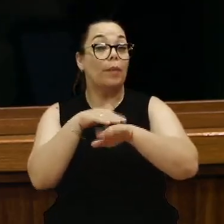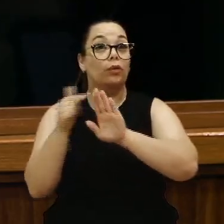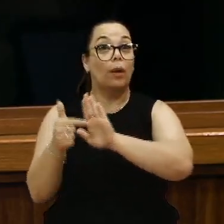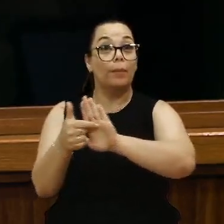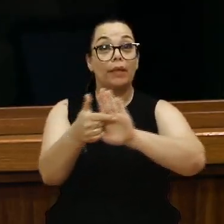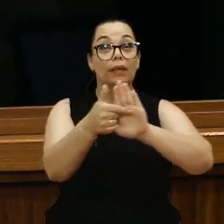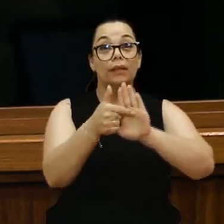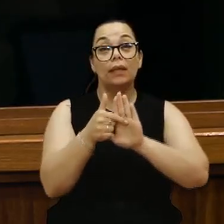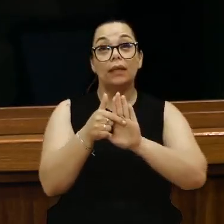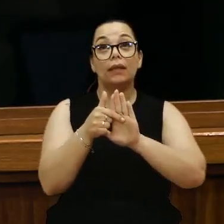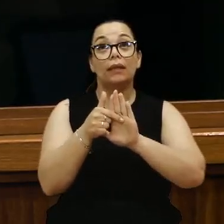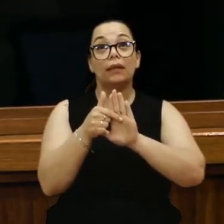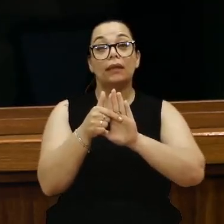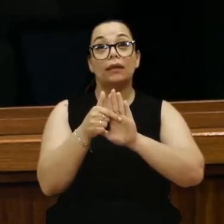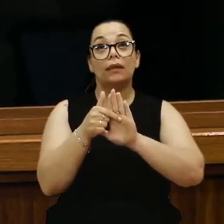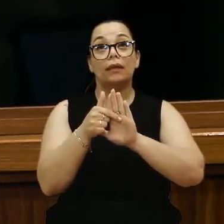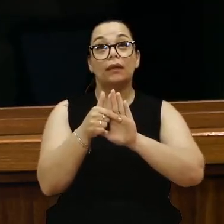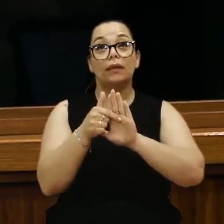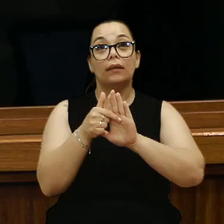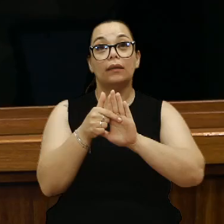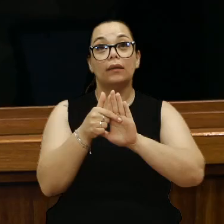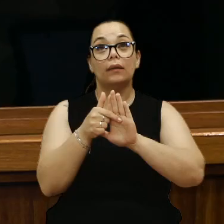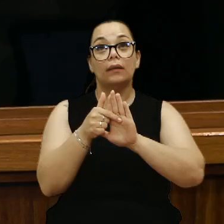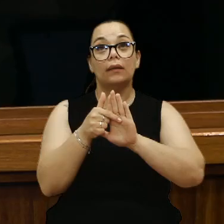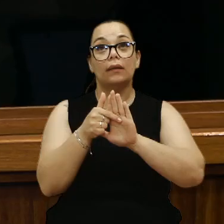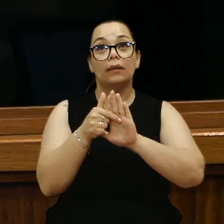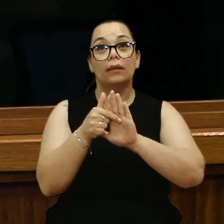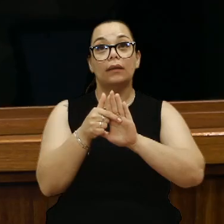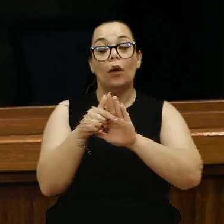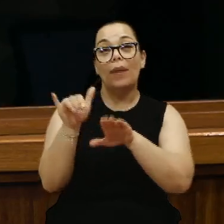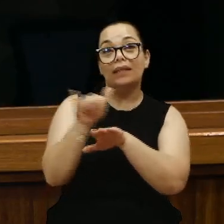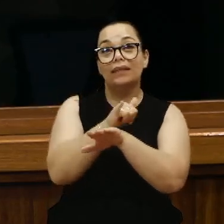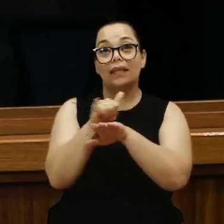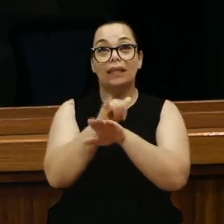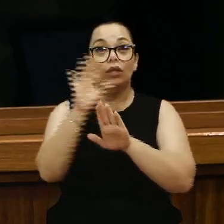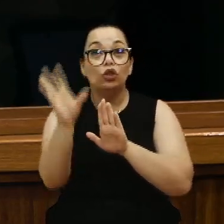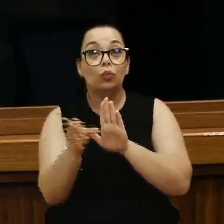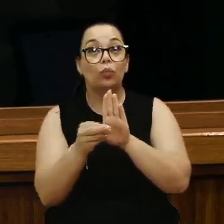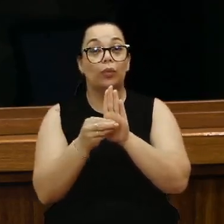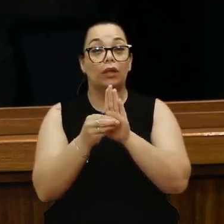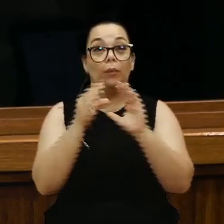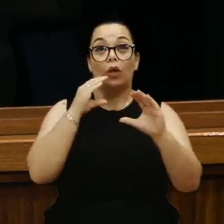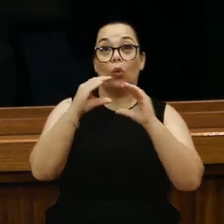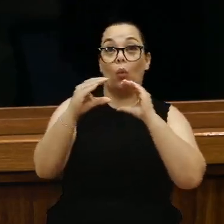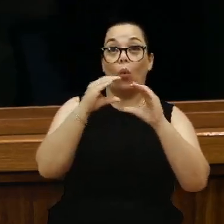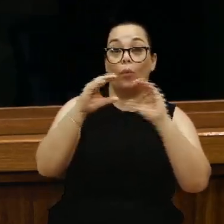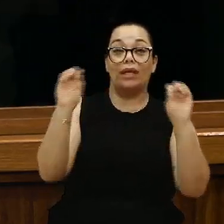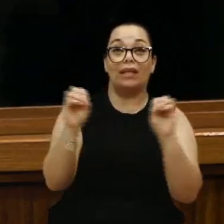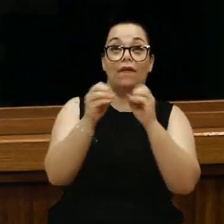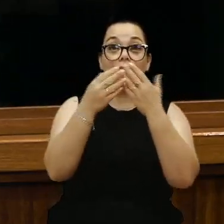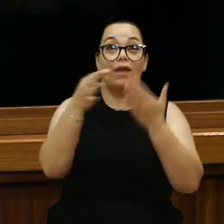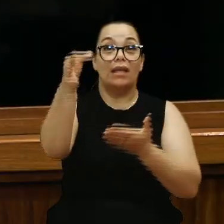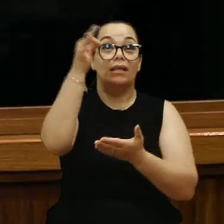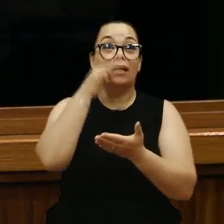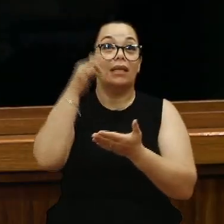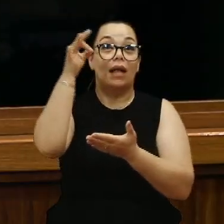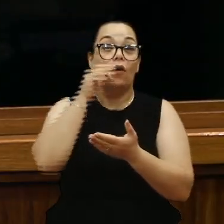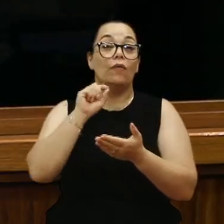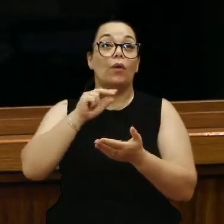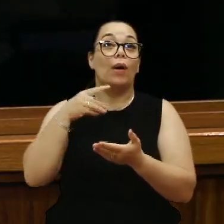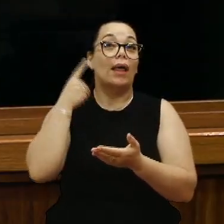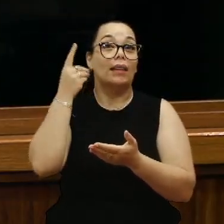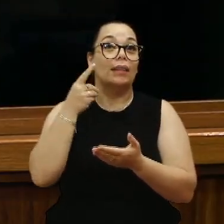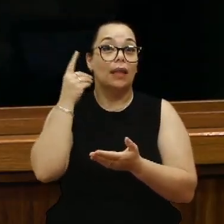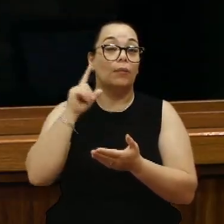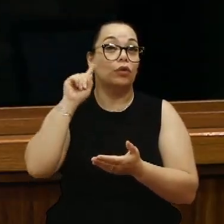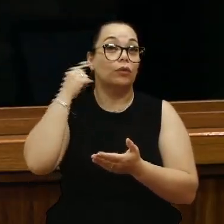apresentar. Ele me disse que está articulando uma emenda para a comunicação da Festa da Uva com a deputada